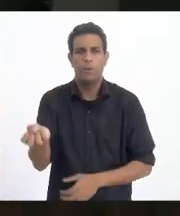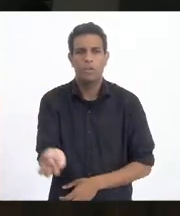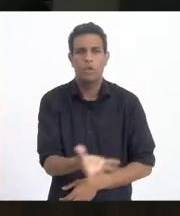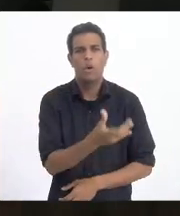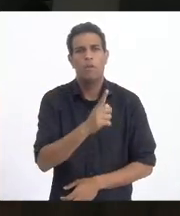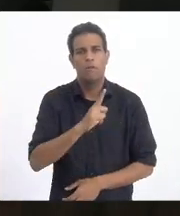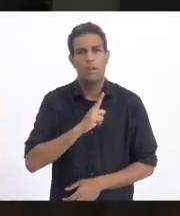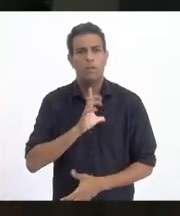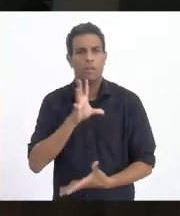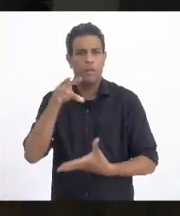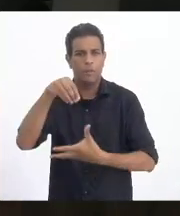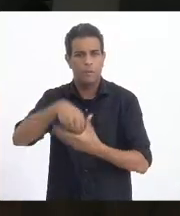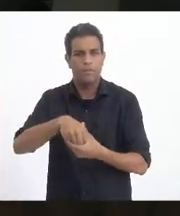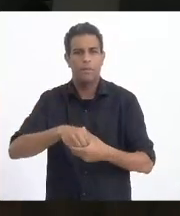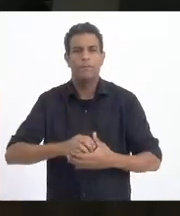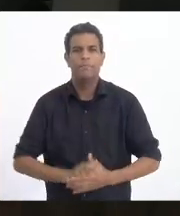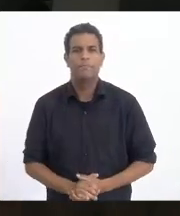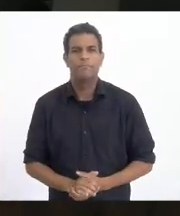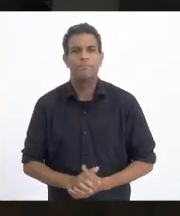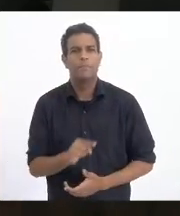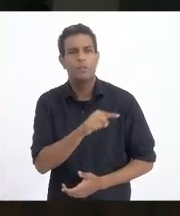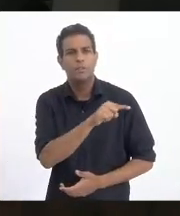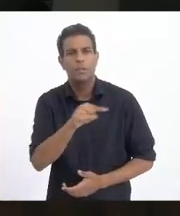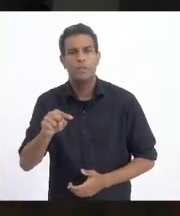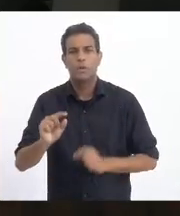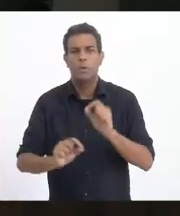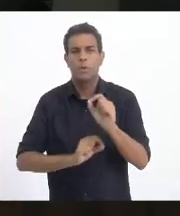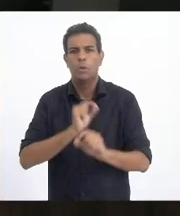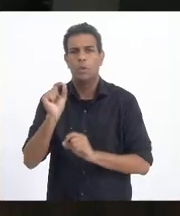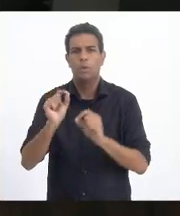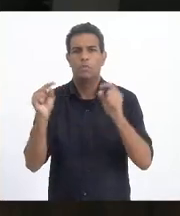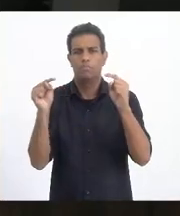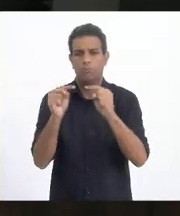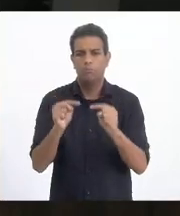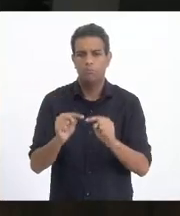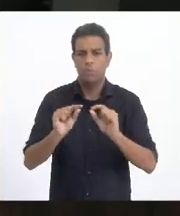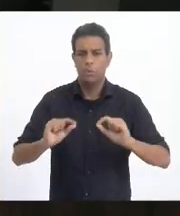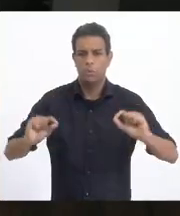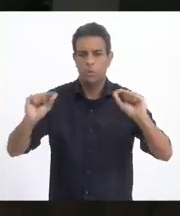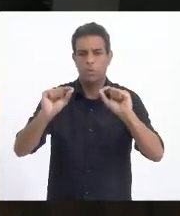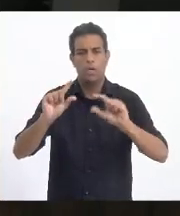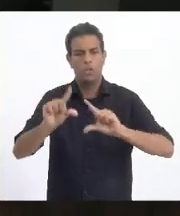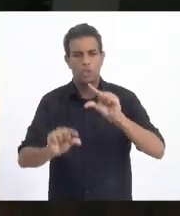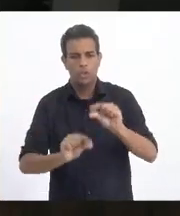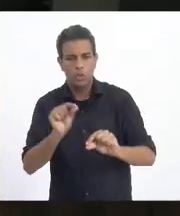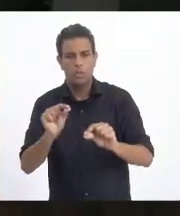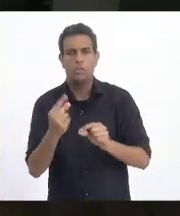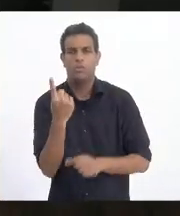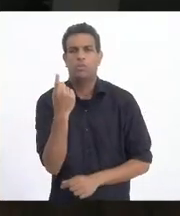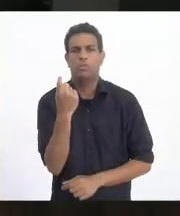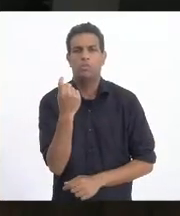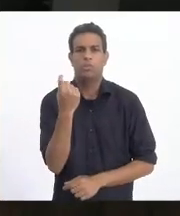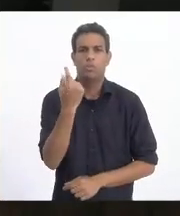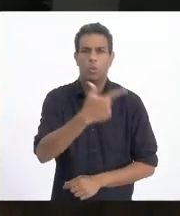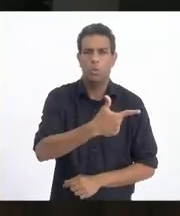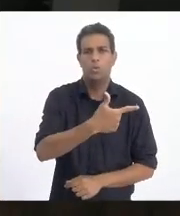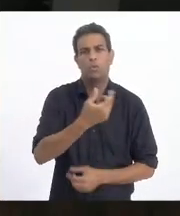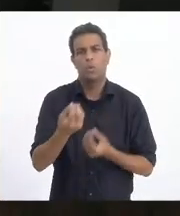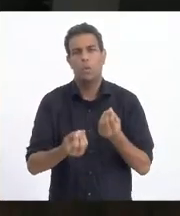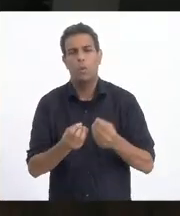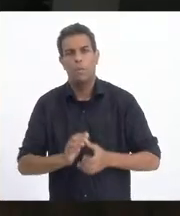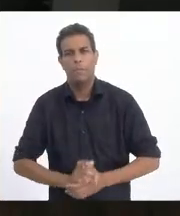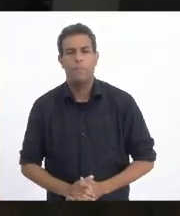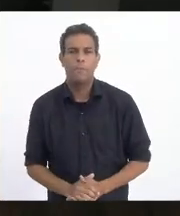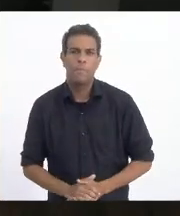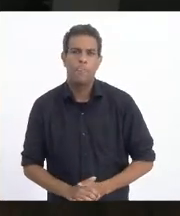tem este benefício. É isso. Ele não perde o direito adquirido. Ele só vai poder optar por um ou pelo outro. É